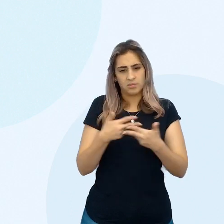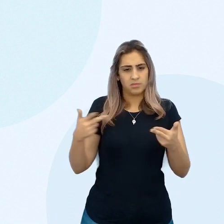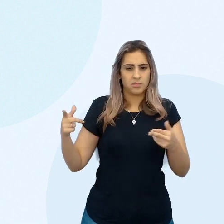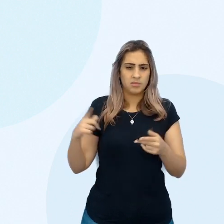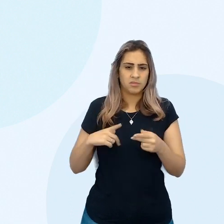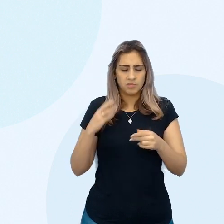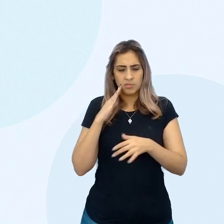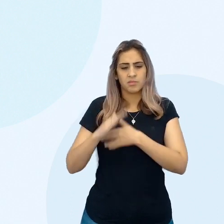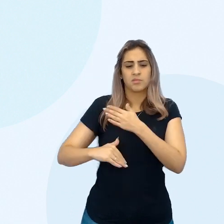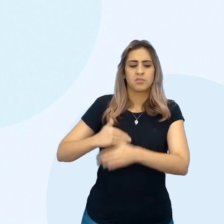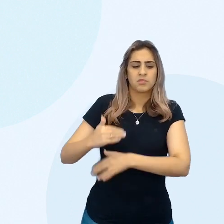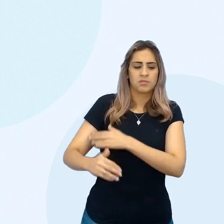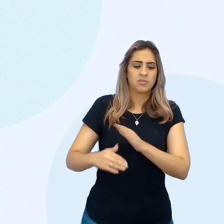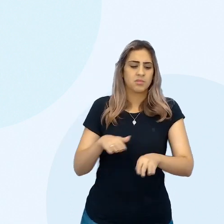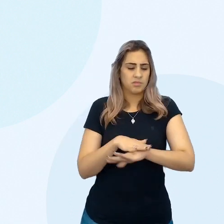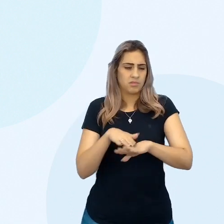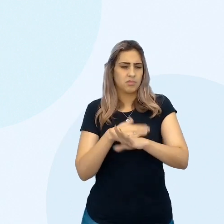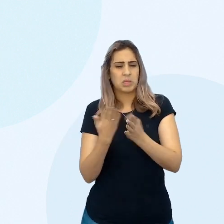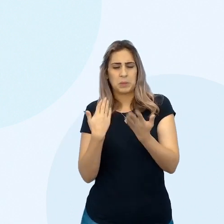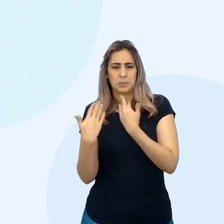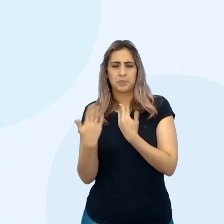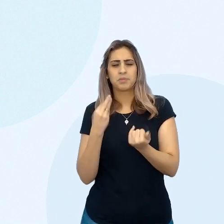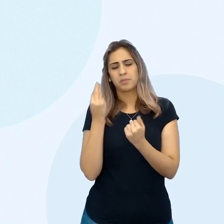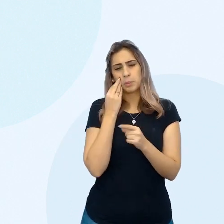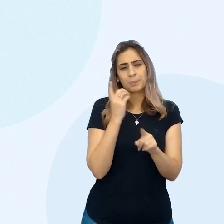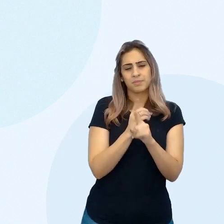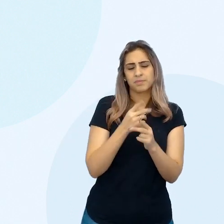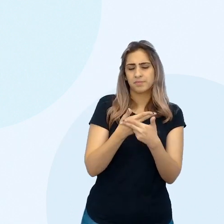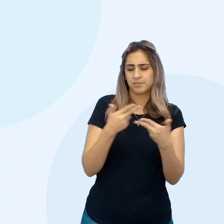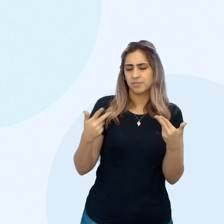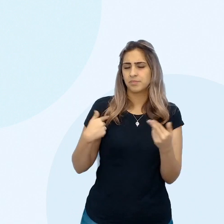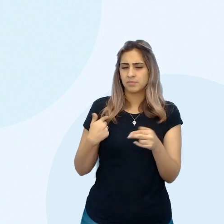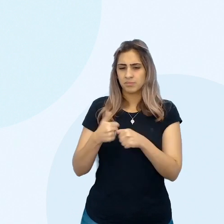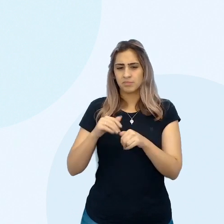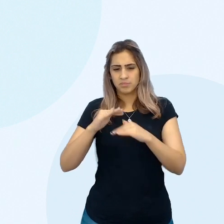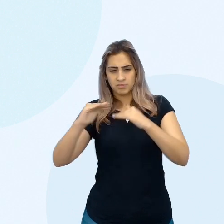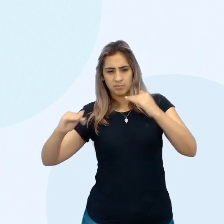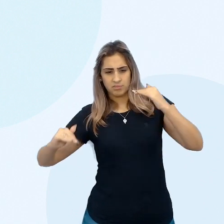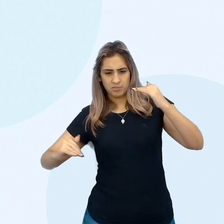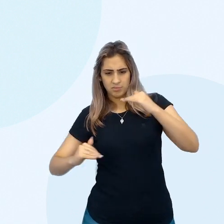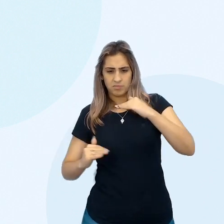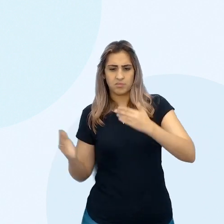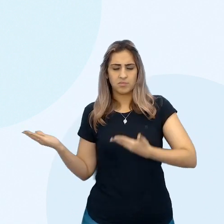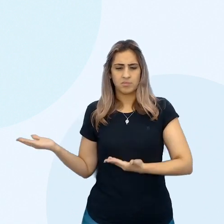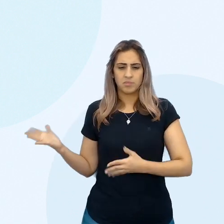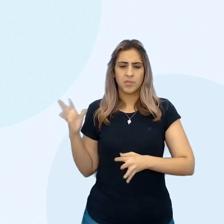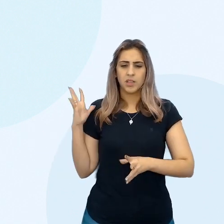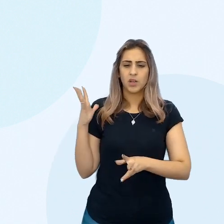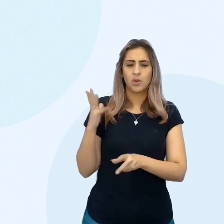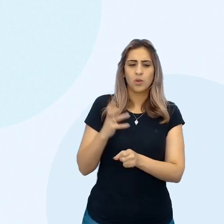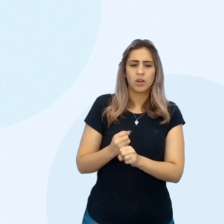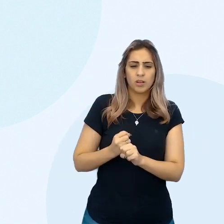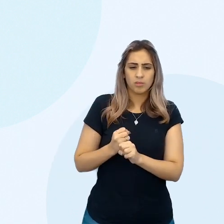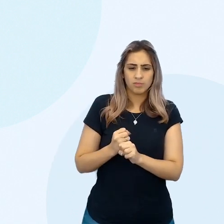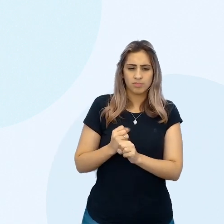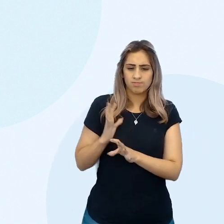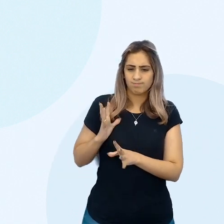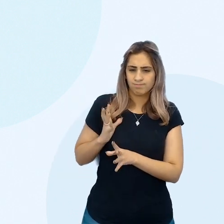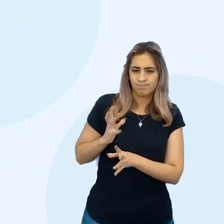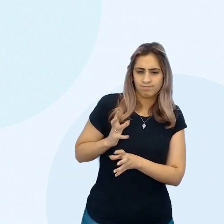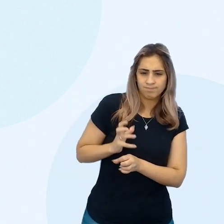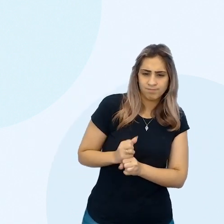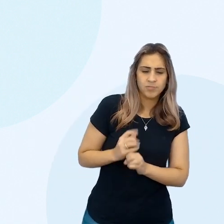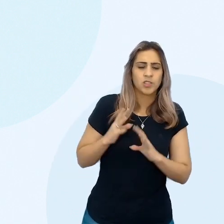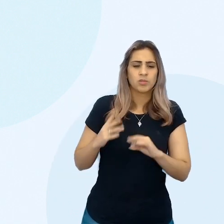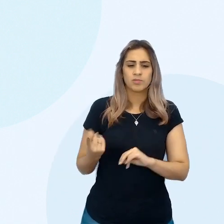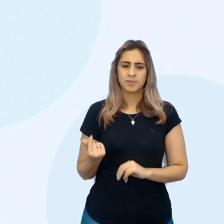no decorrer, a gente vai conversando. Vai conversando. Além disso, eu preciso de uma coisinha que está aqui embaixo, que a gente fez no Excel, que é o total, que é a soma, né, de todos os